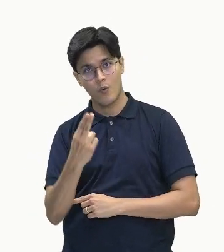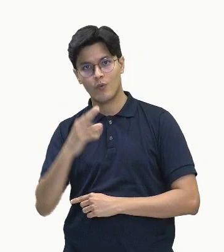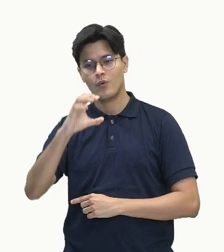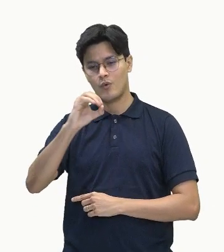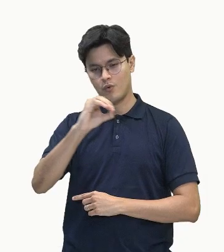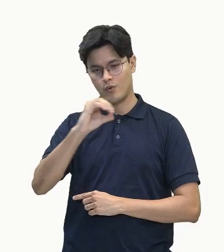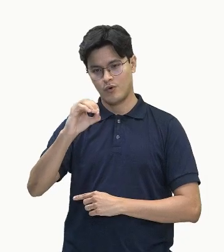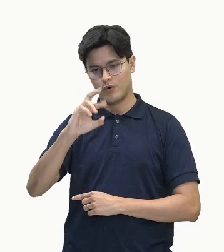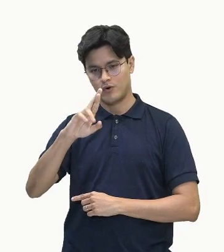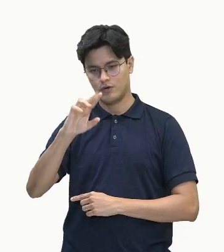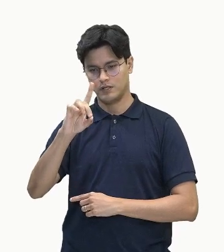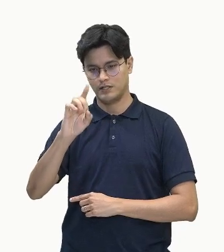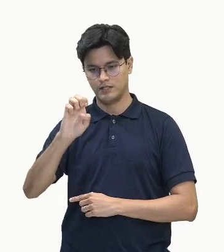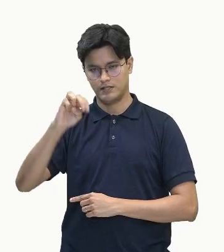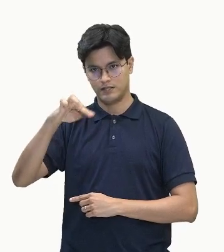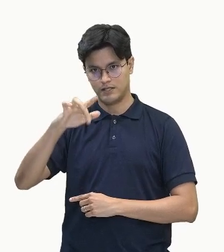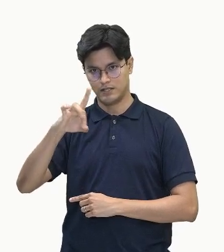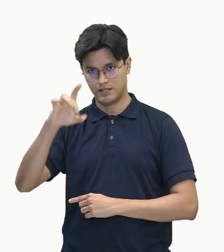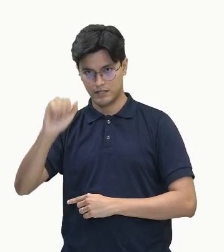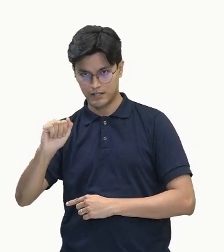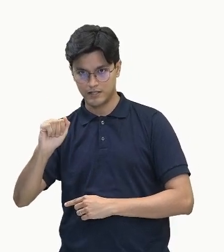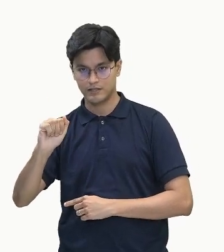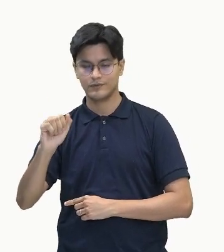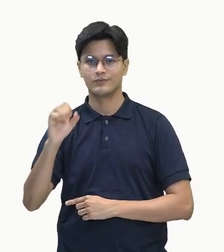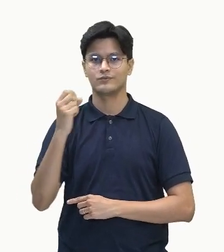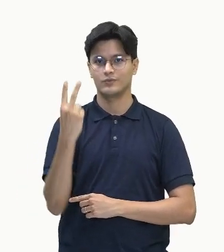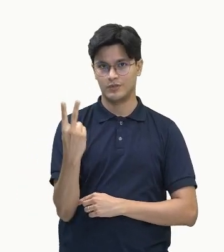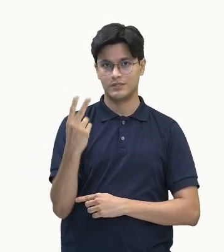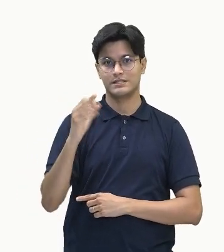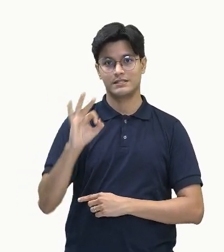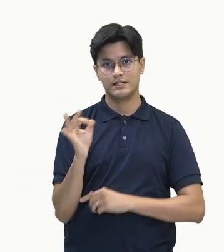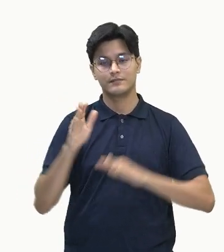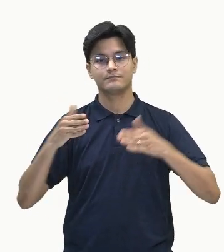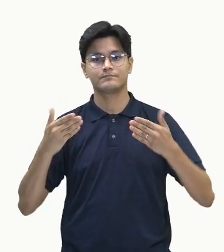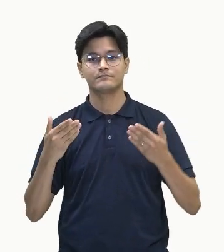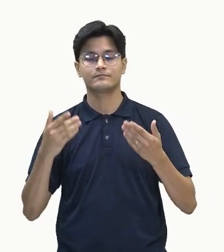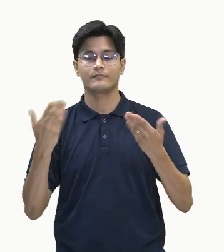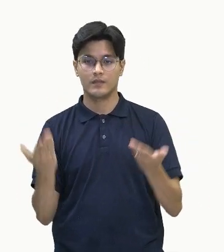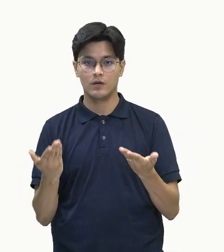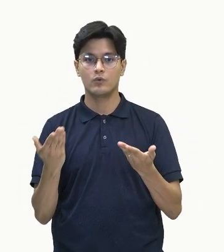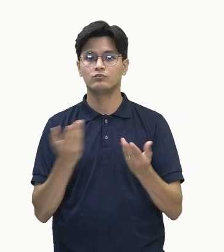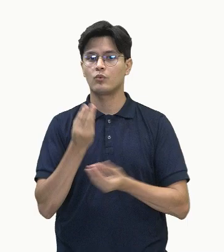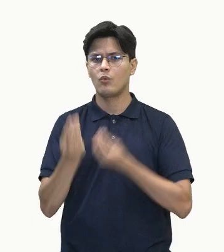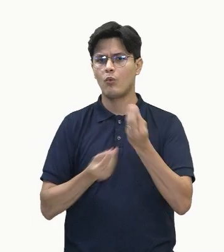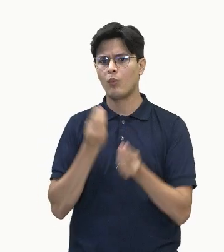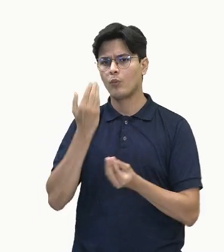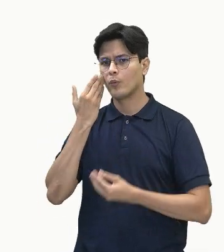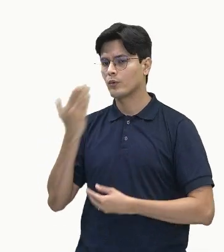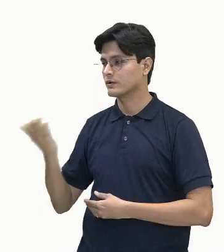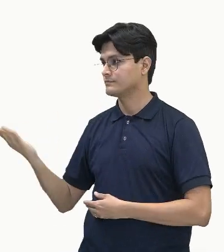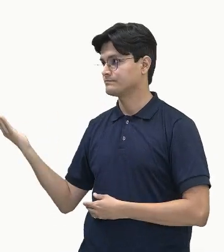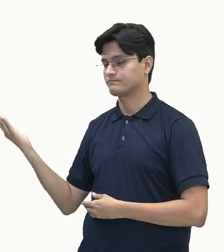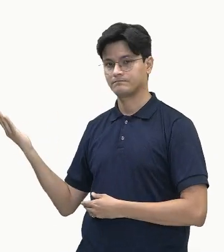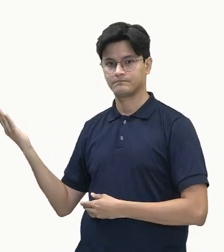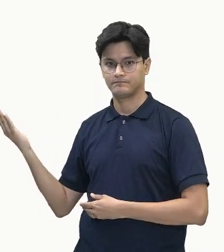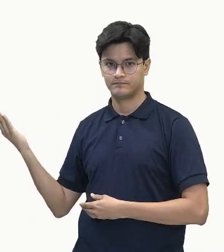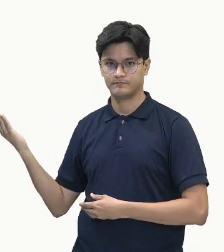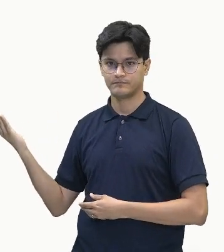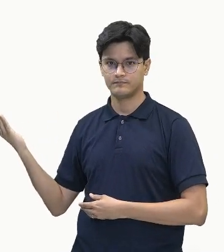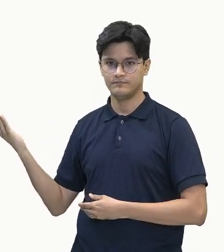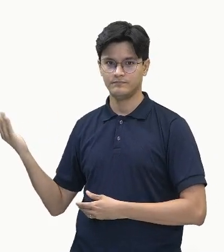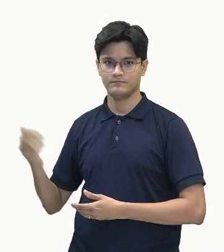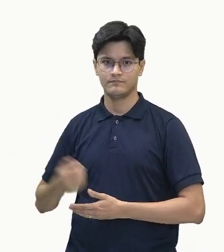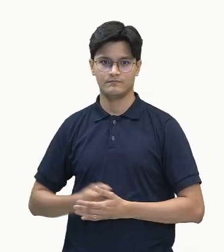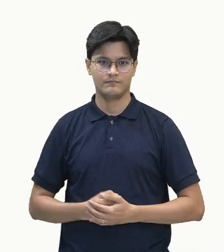que é esse pontinho aqui, tá? A gente vai andar 2 casas para a nossa esquerda, parando bem aqui nesse